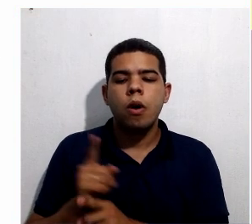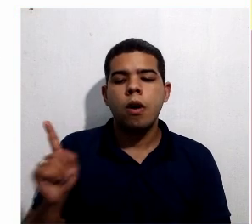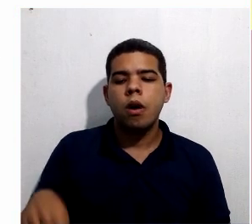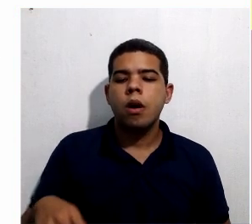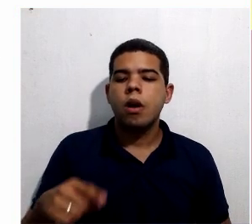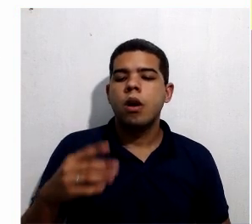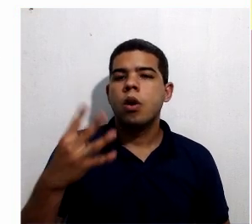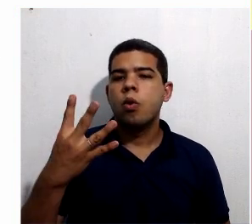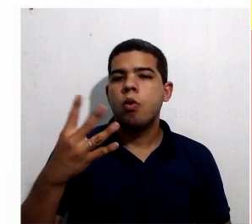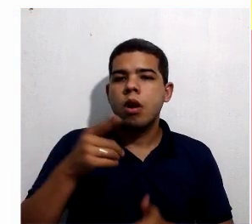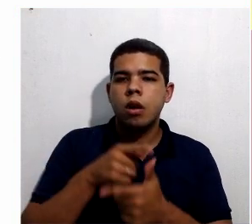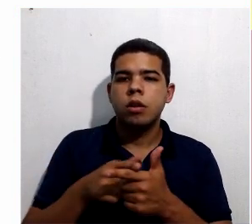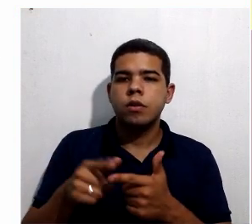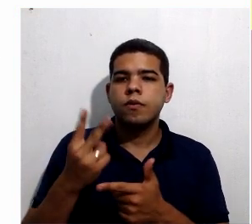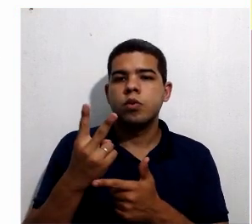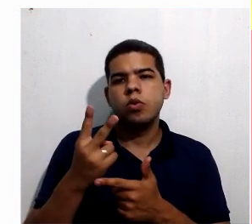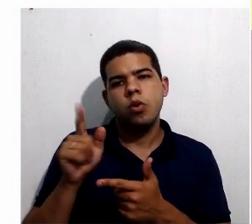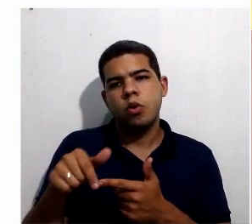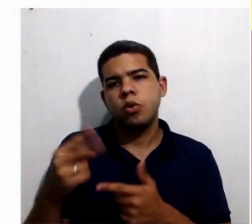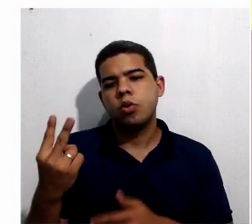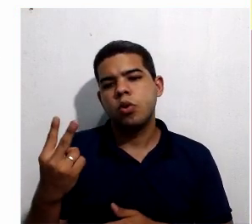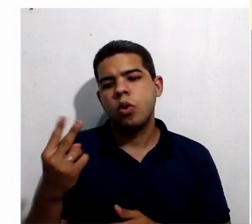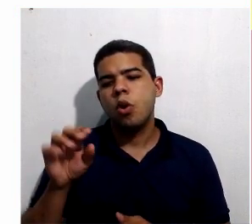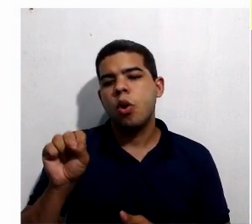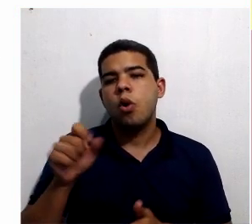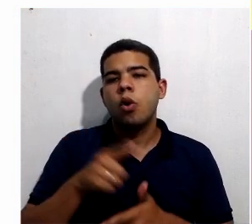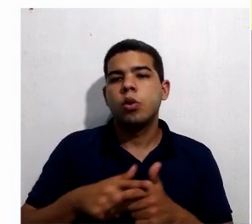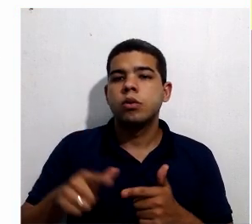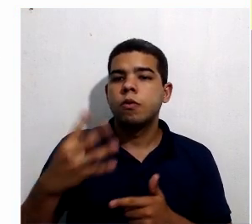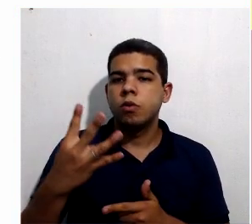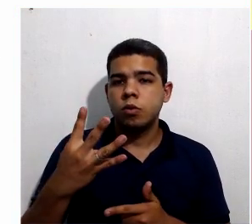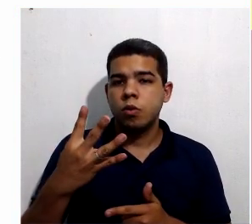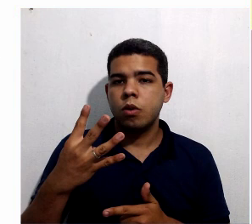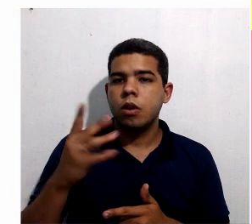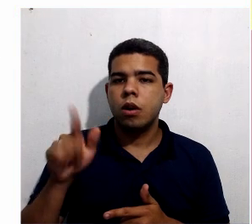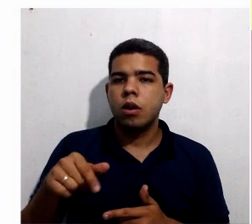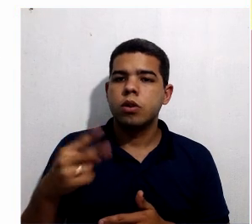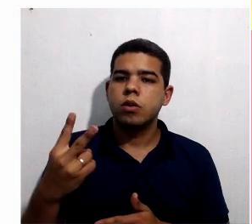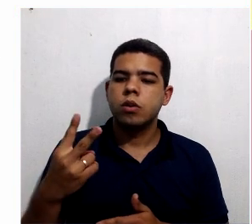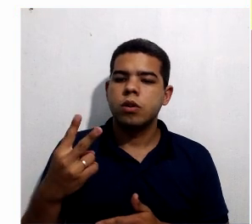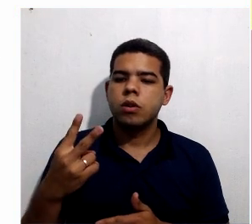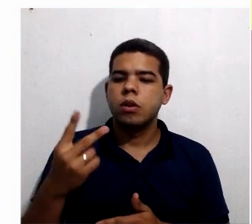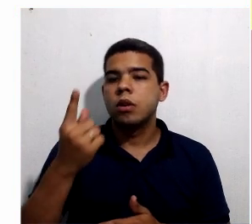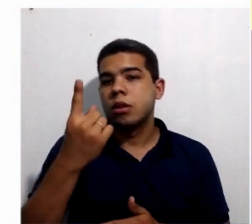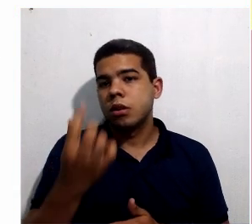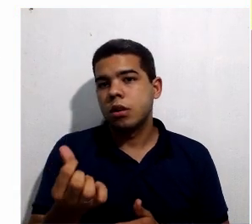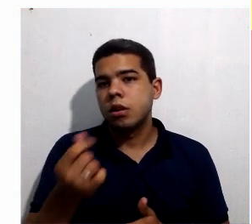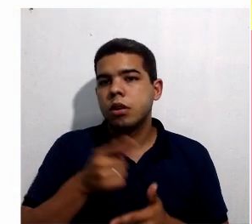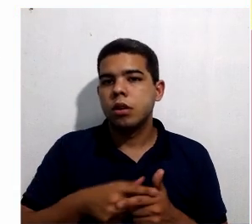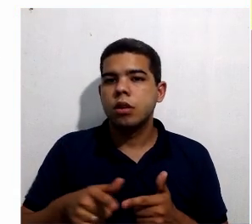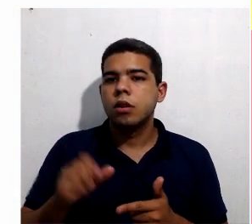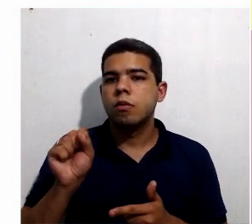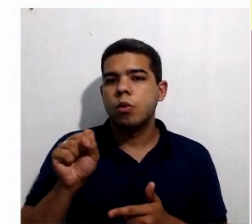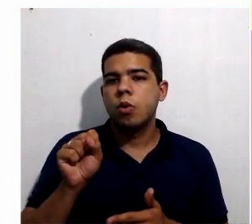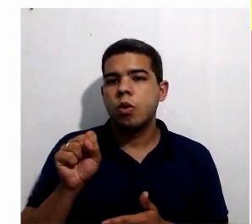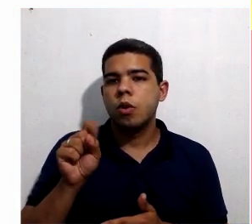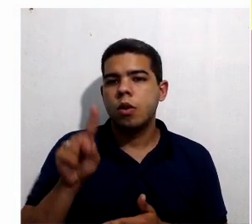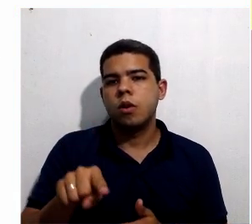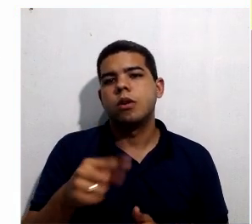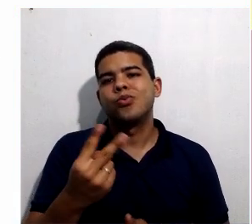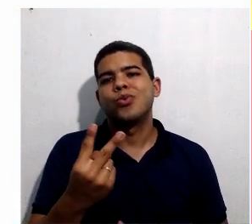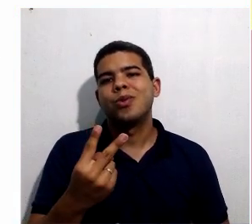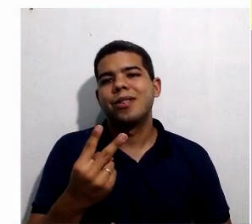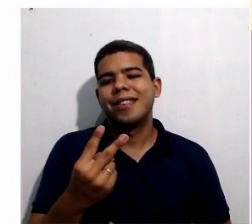como 4 dividido por 2 é 2. 8 dividido por 4 é 2. 16 dividido por